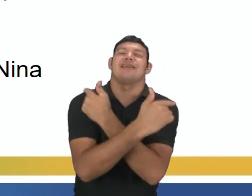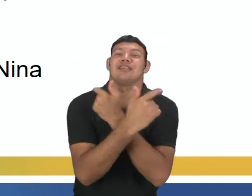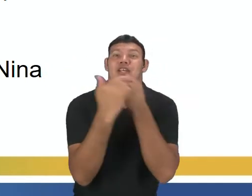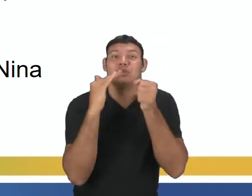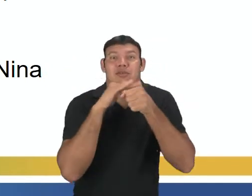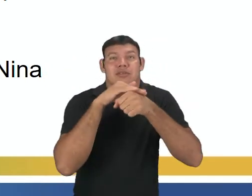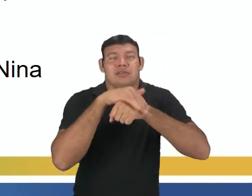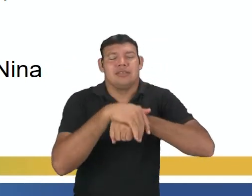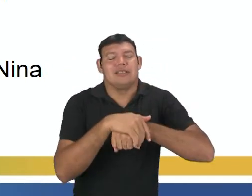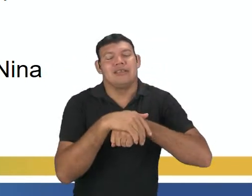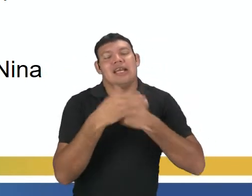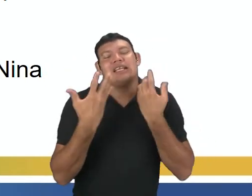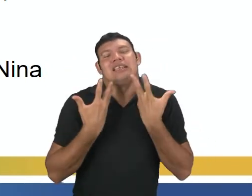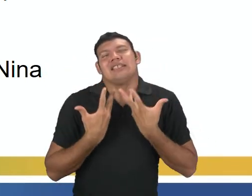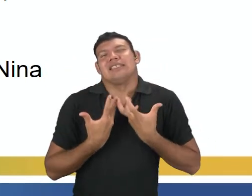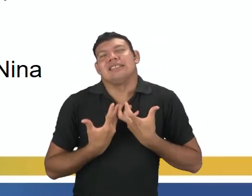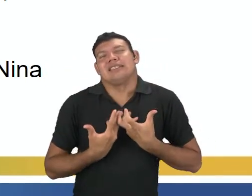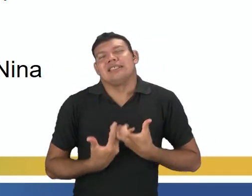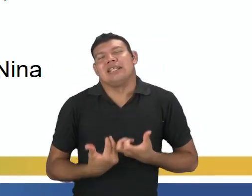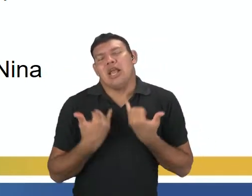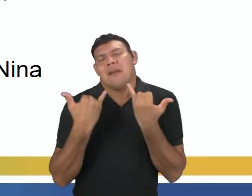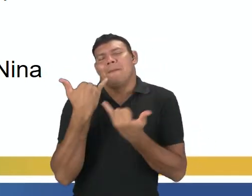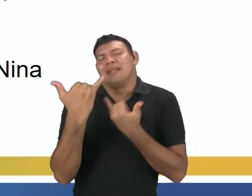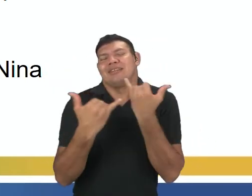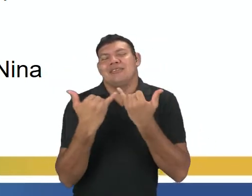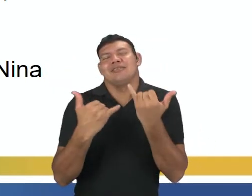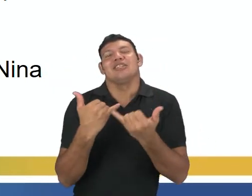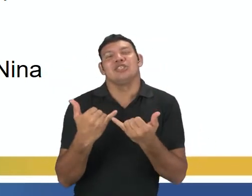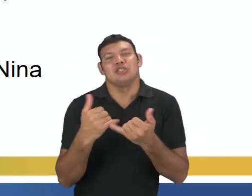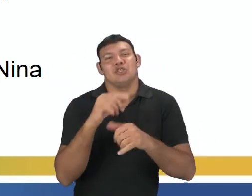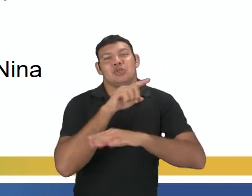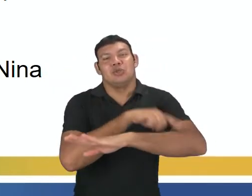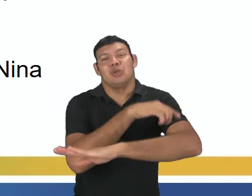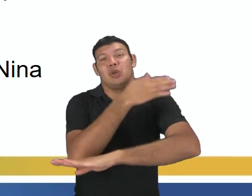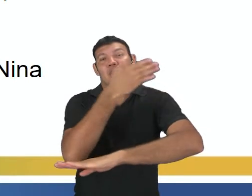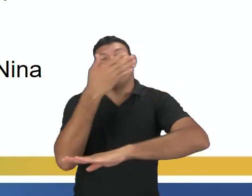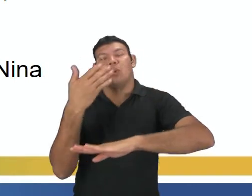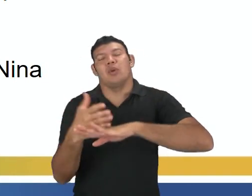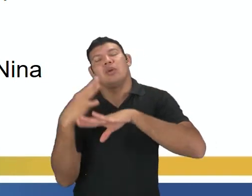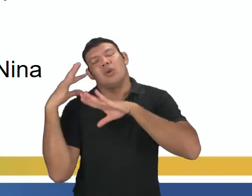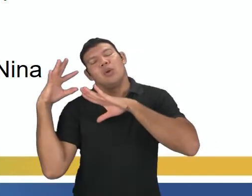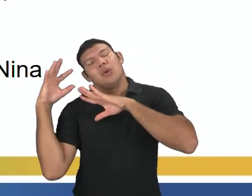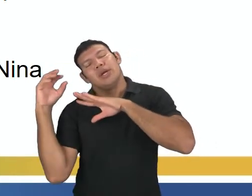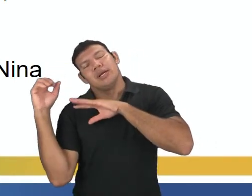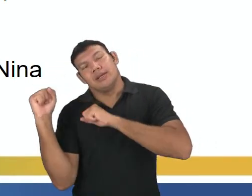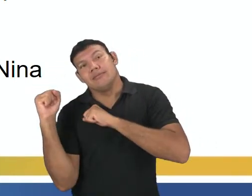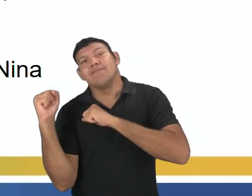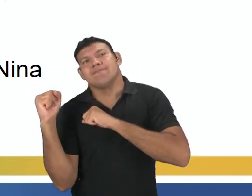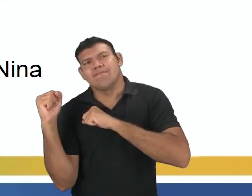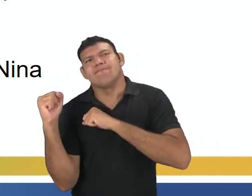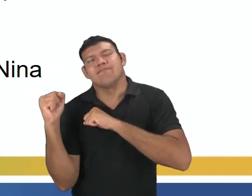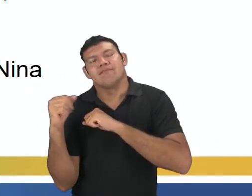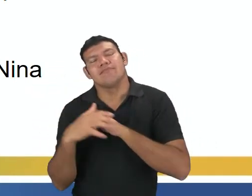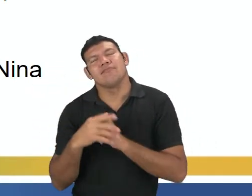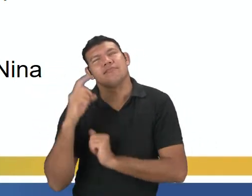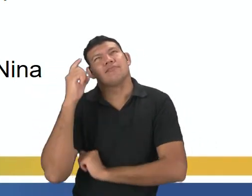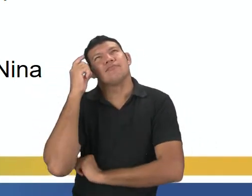noite, cansada das travessuras do dia, a menina dormia. Certa vez,